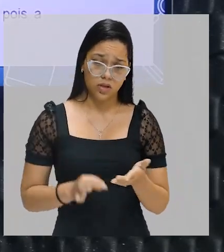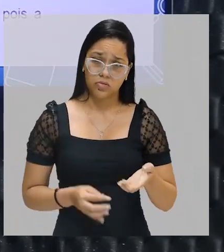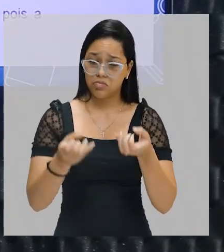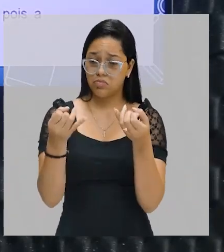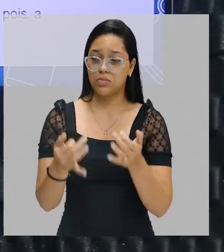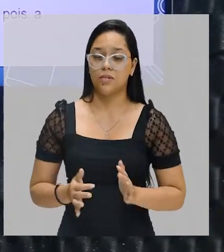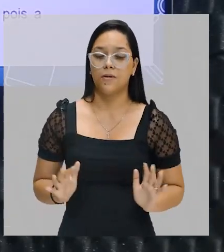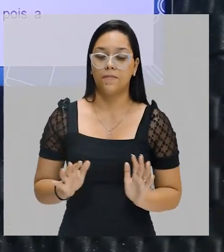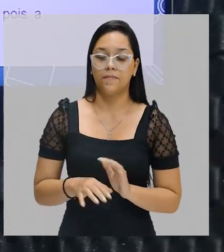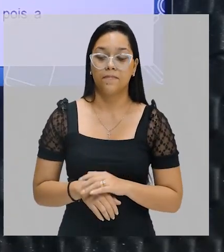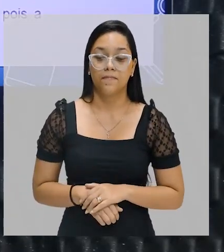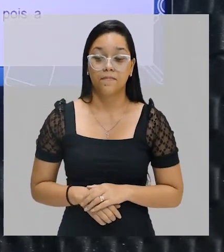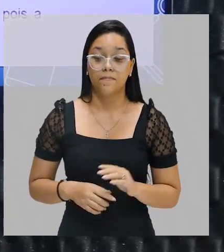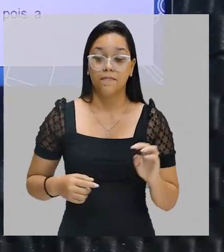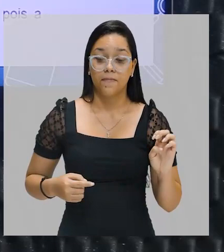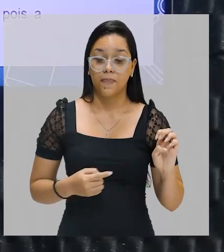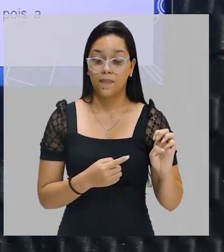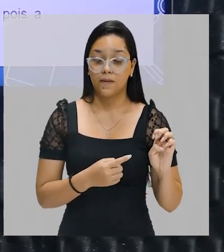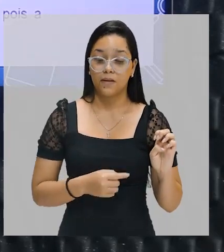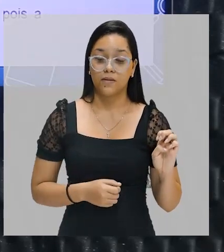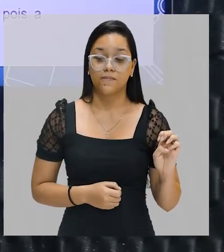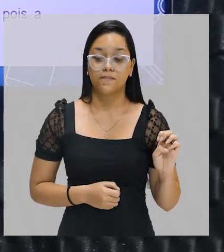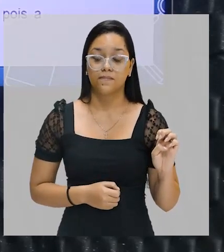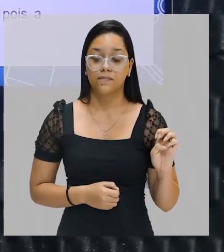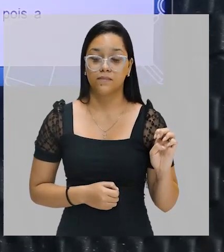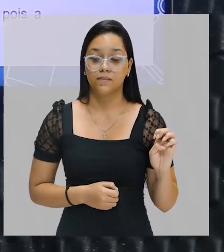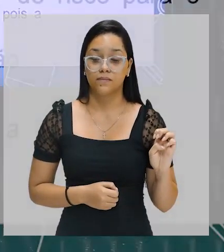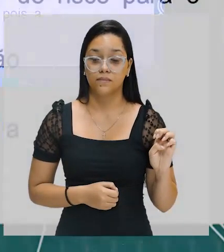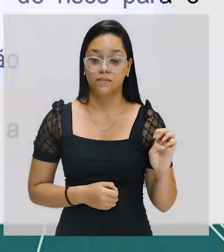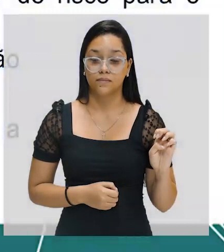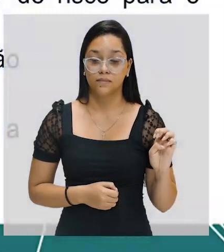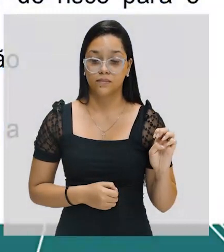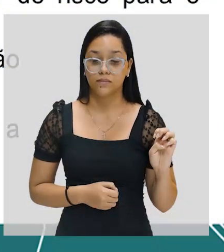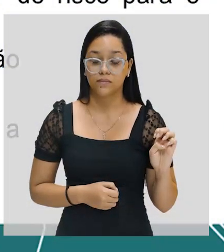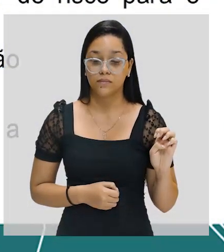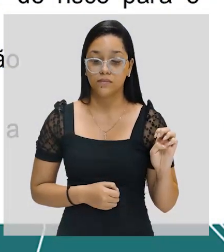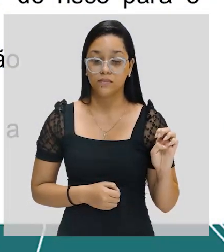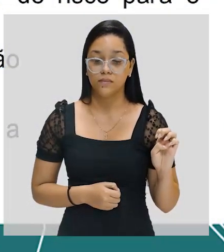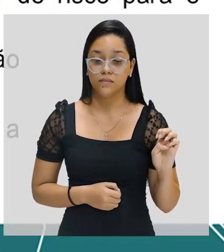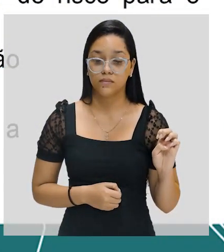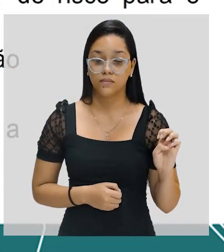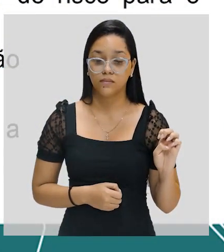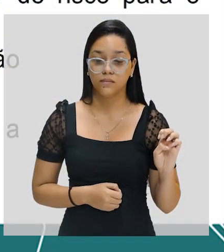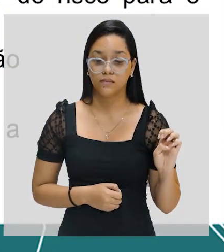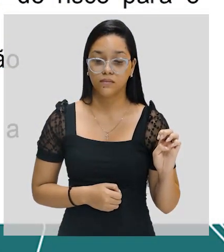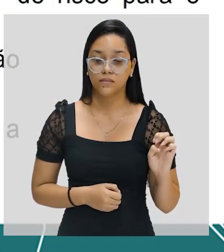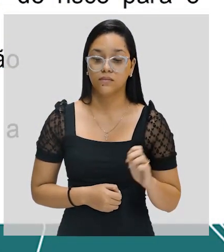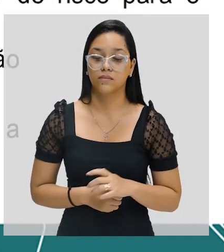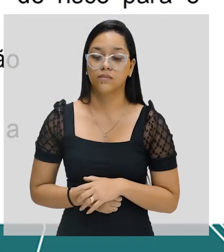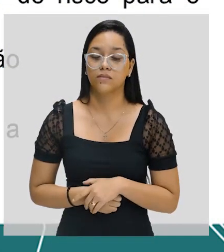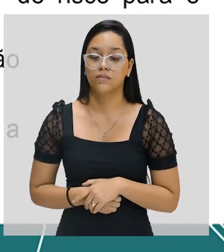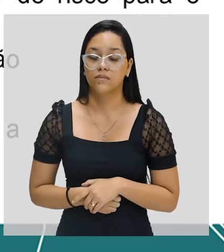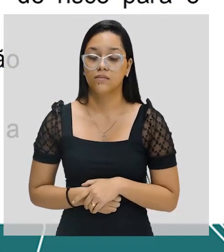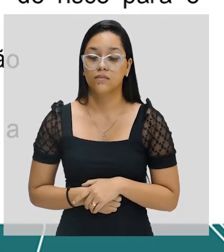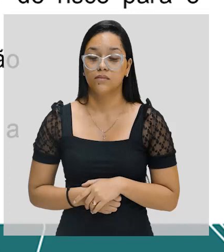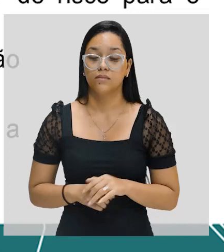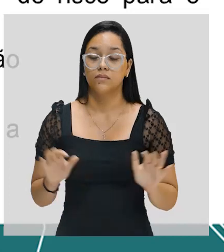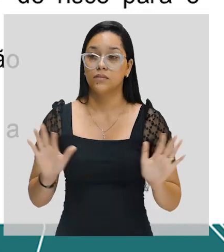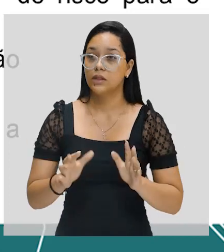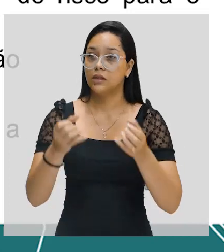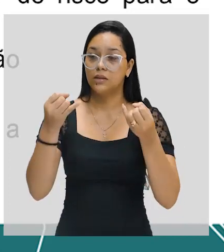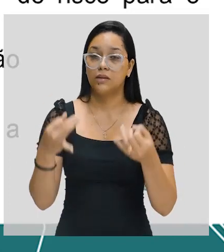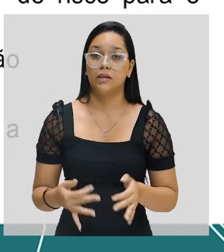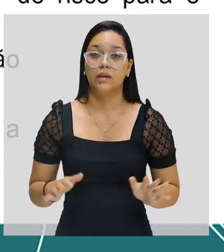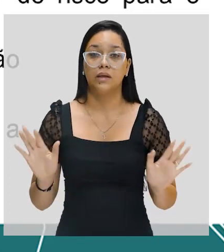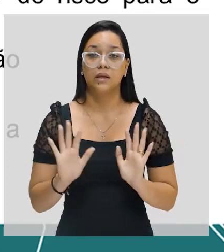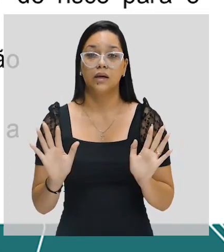isso. Desempenho na realização das atividades cotidianas, pois a obesidade interfere na performance? Também não fala de questão